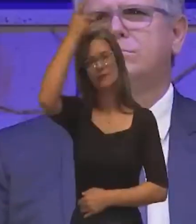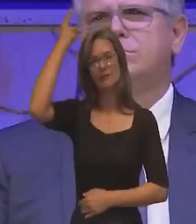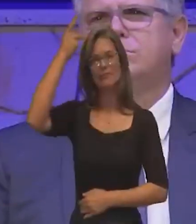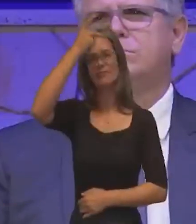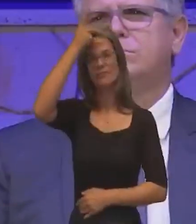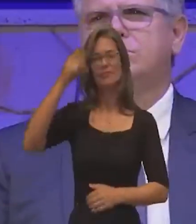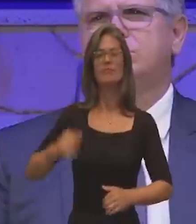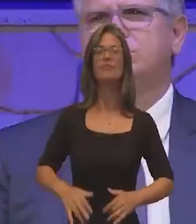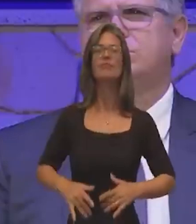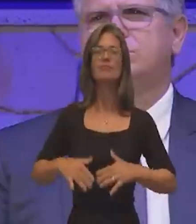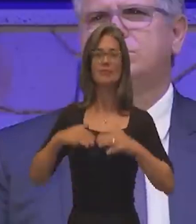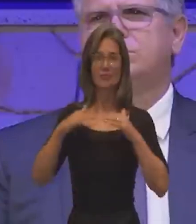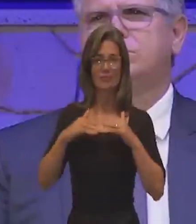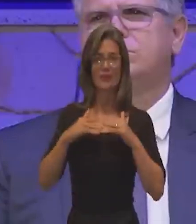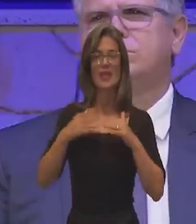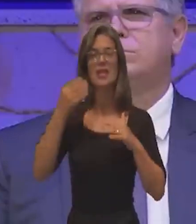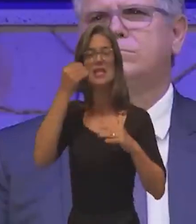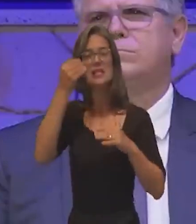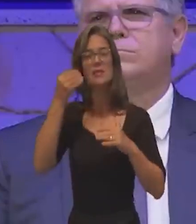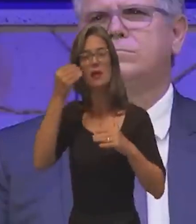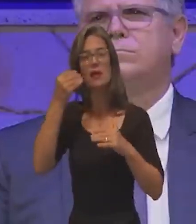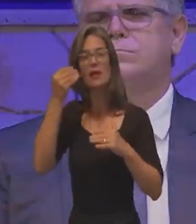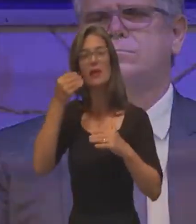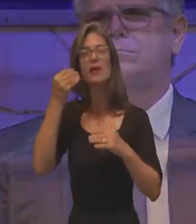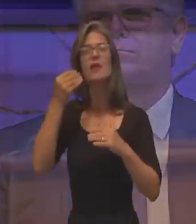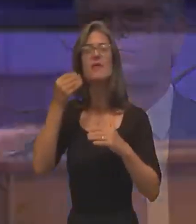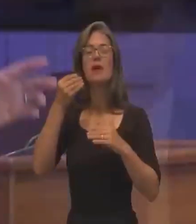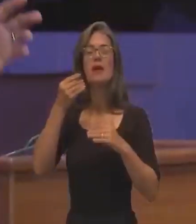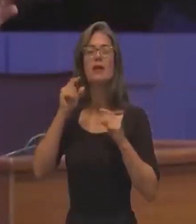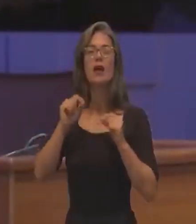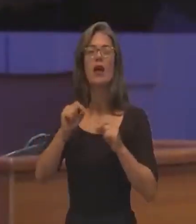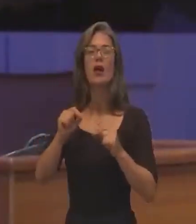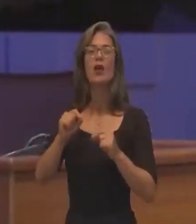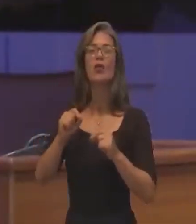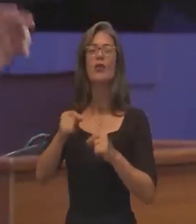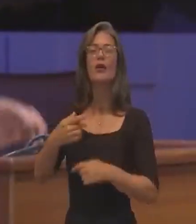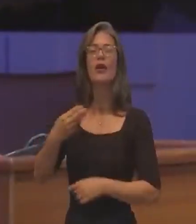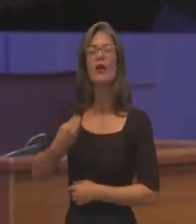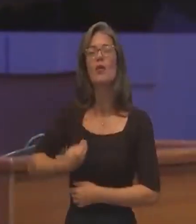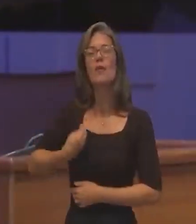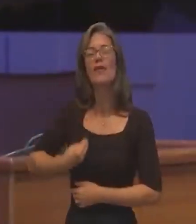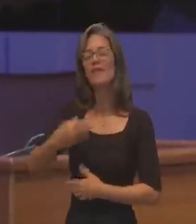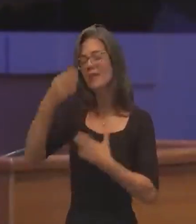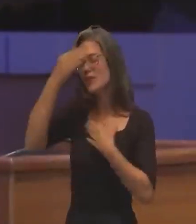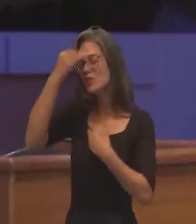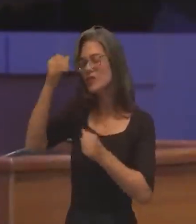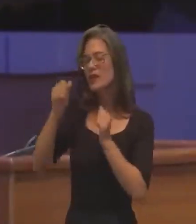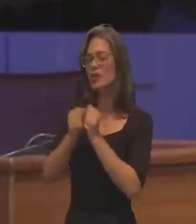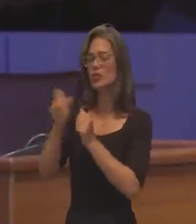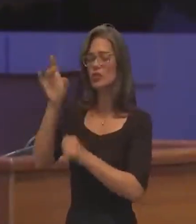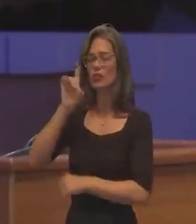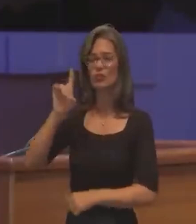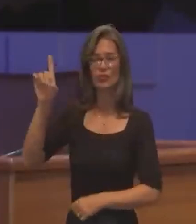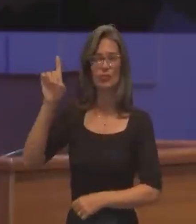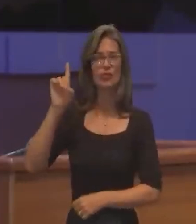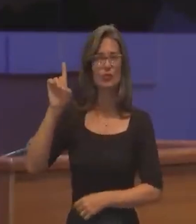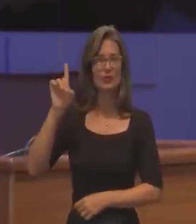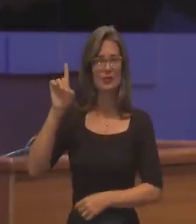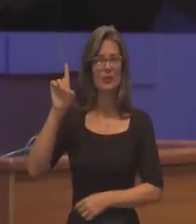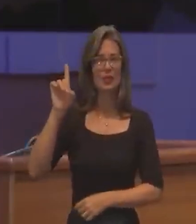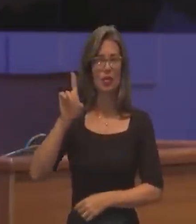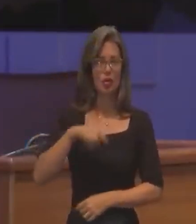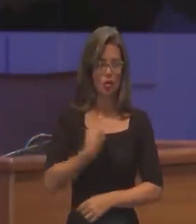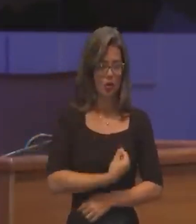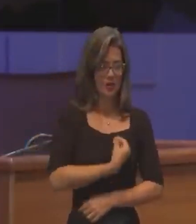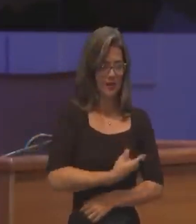e um tabernáculo que devemos abandonar para o edifício que as mãos do Senhor